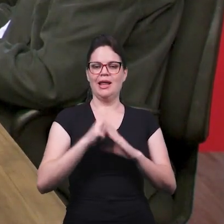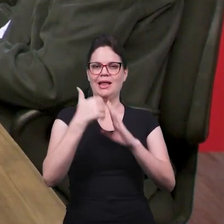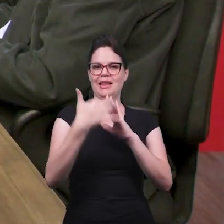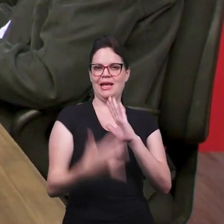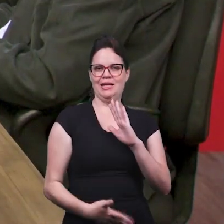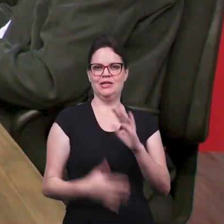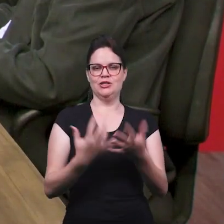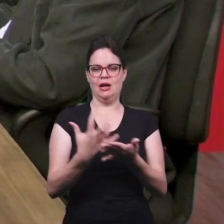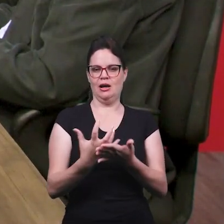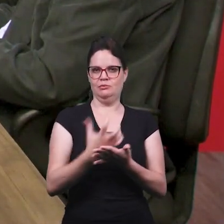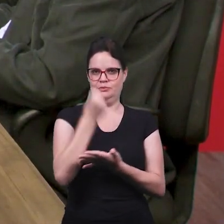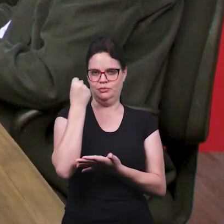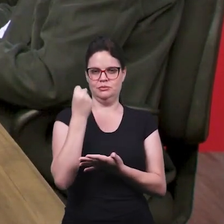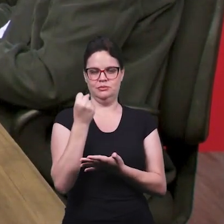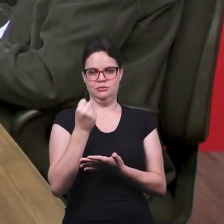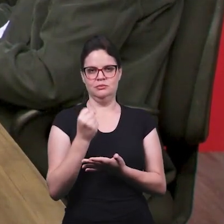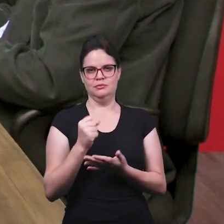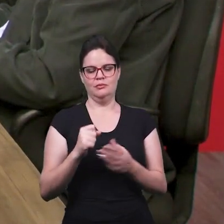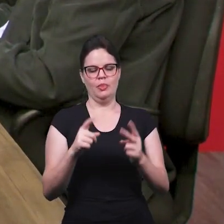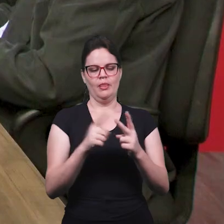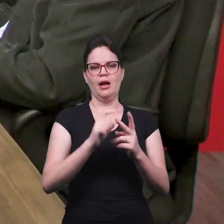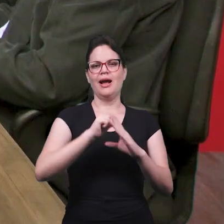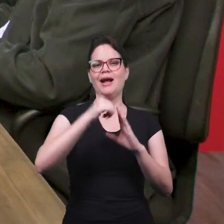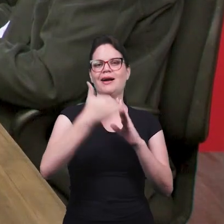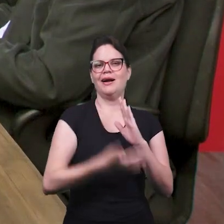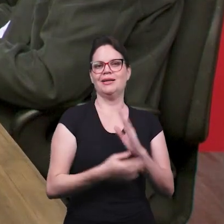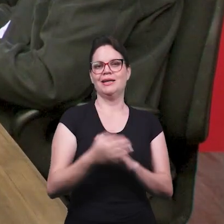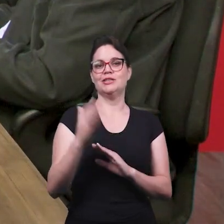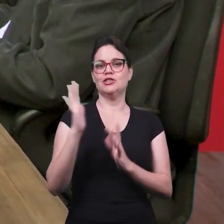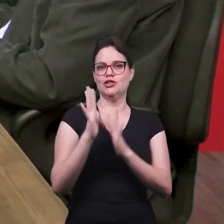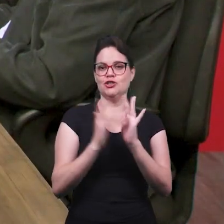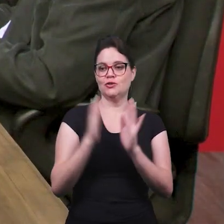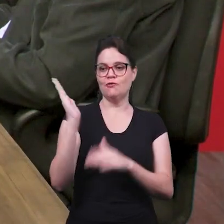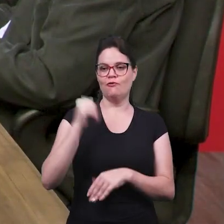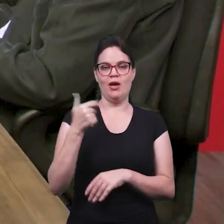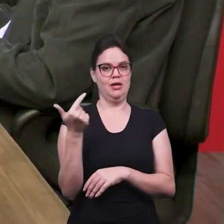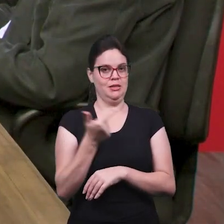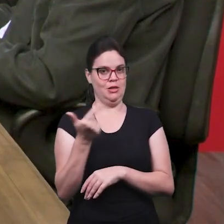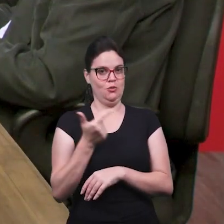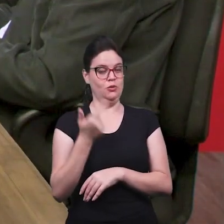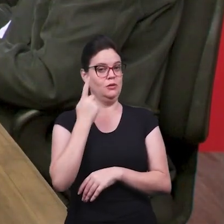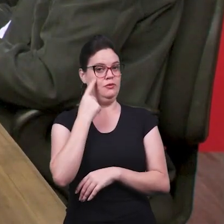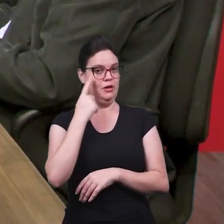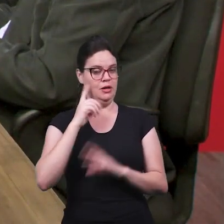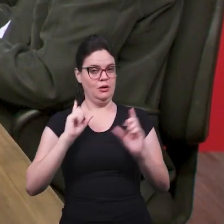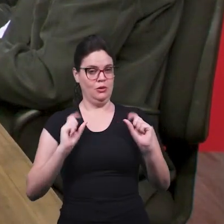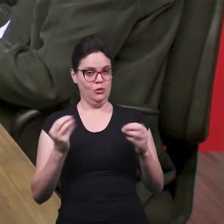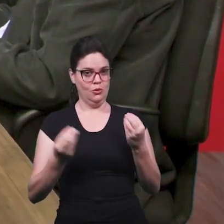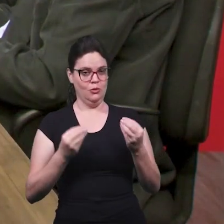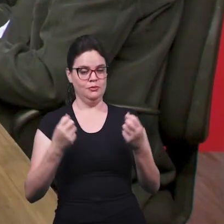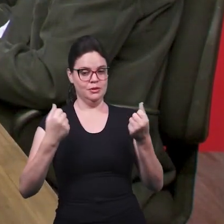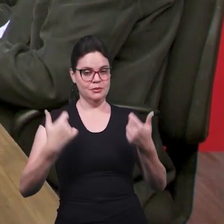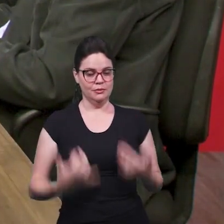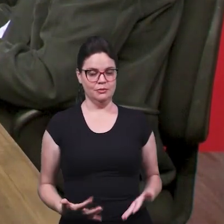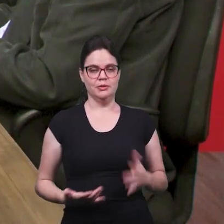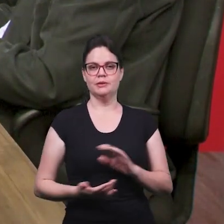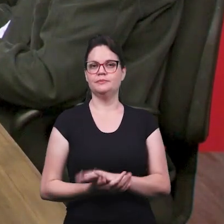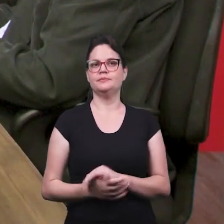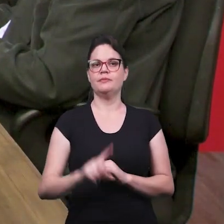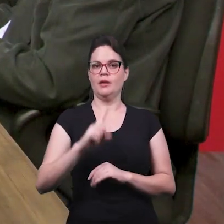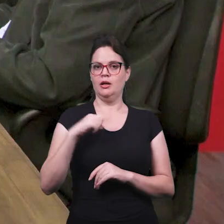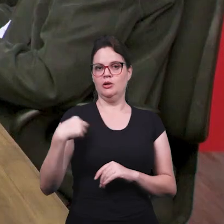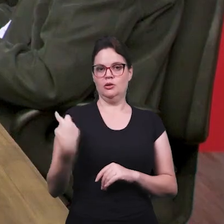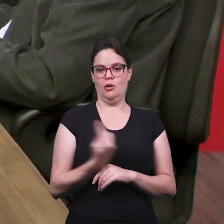do arrebatamento e as primeiras características da segunda vinda de Jesus. Então é importante dizer o seguinte: toda vez que nós, da